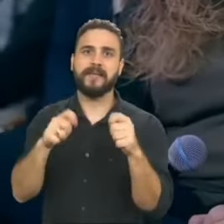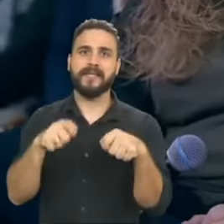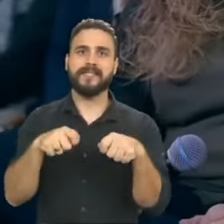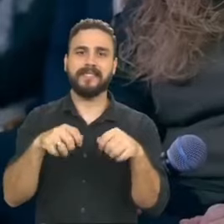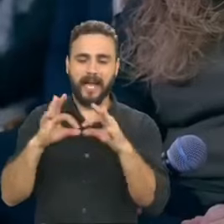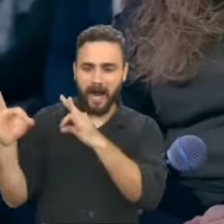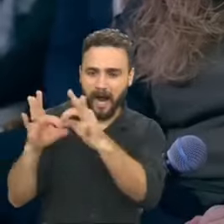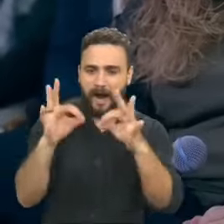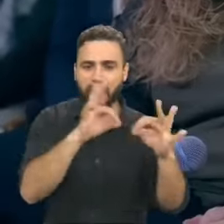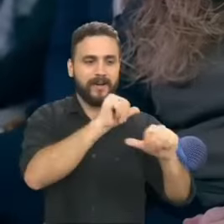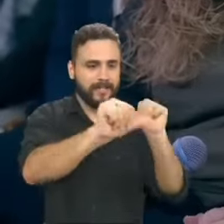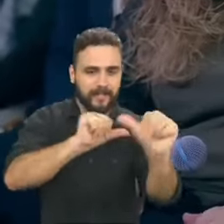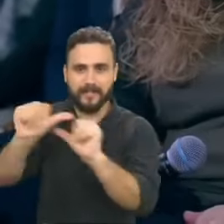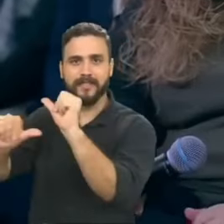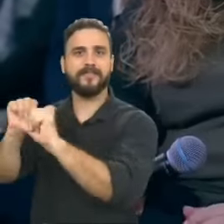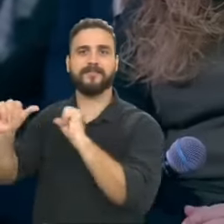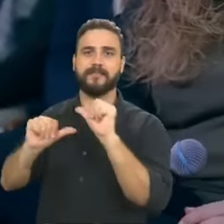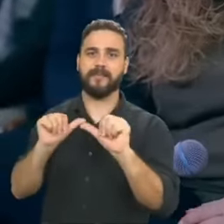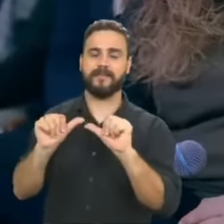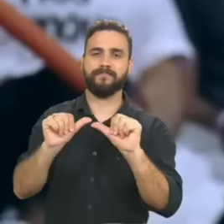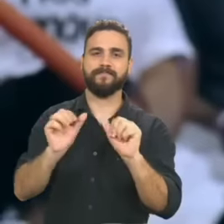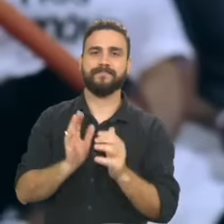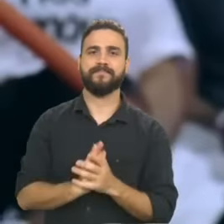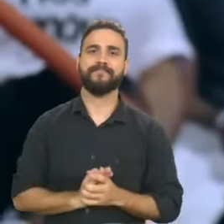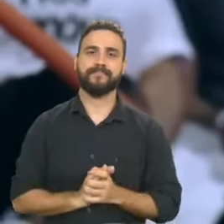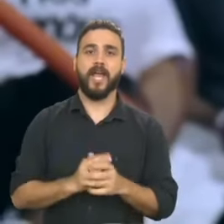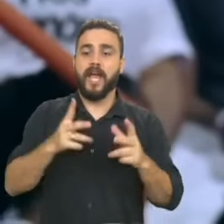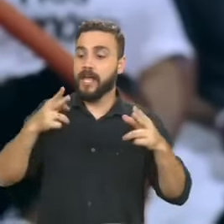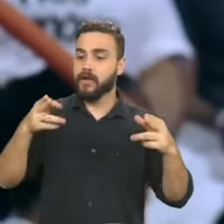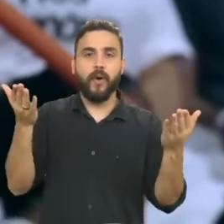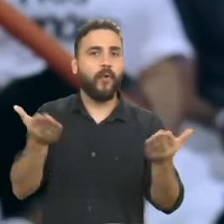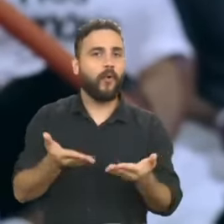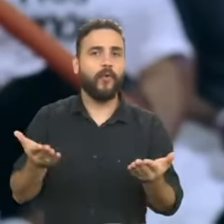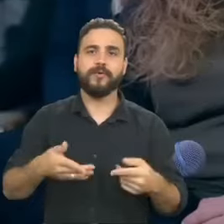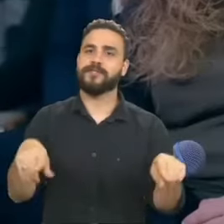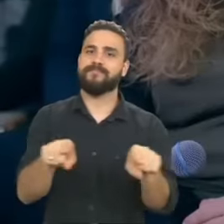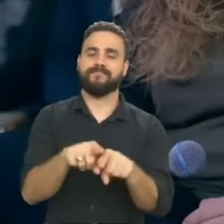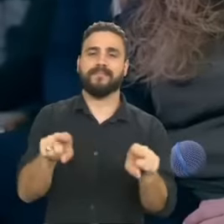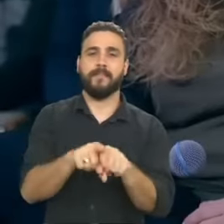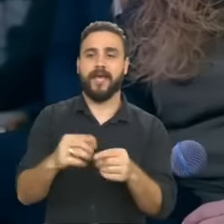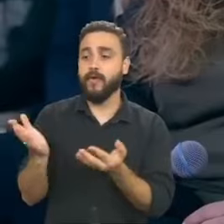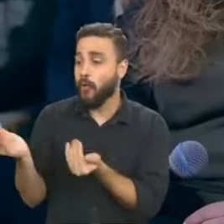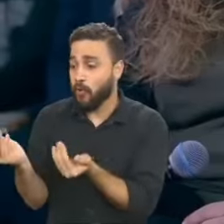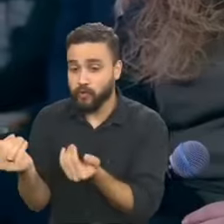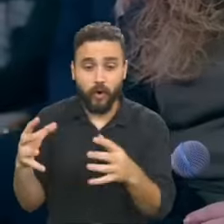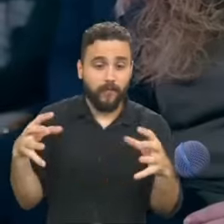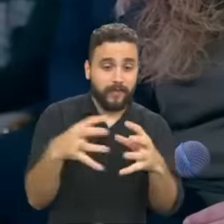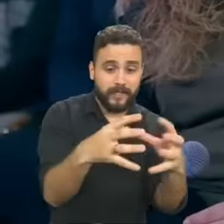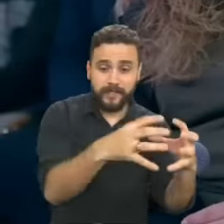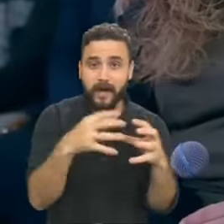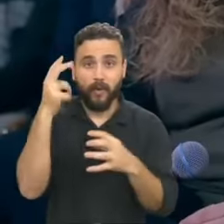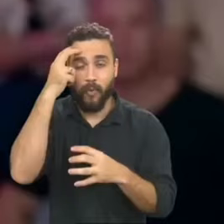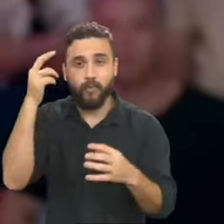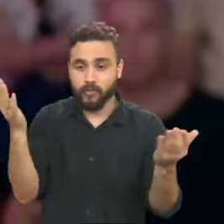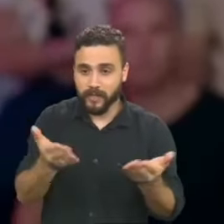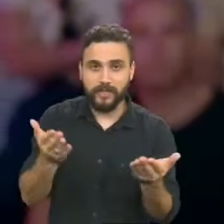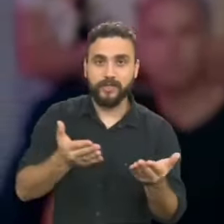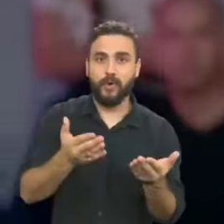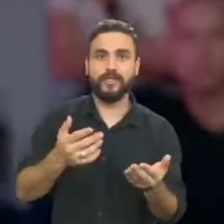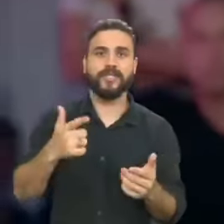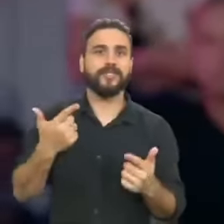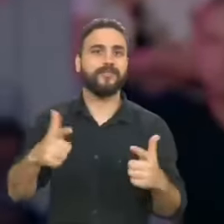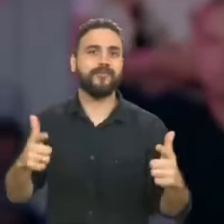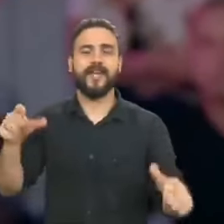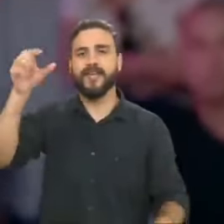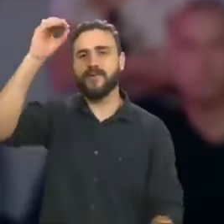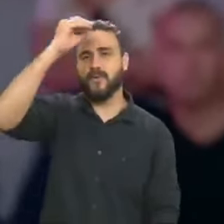está lidando com o desafio nem tem consciência de como Deus está usando a vida delas. Essa é a santa ignorância que nós devemos ter. Não, isso eu